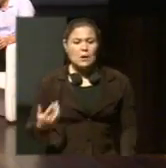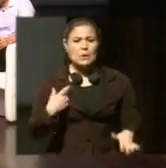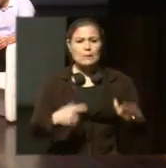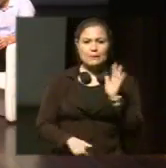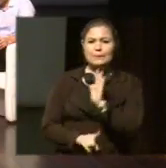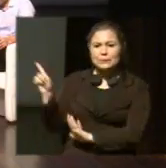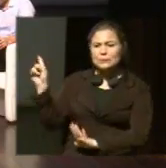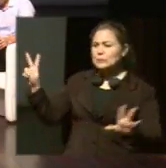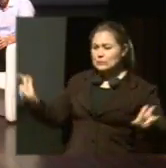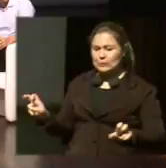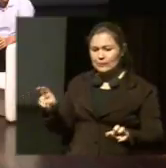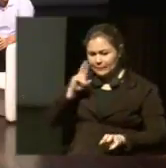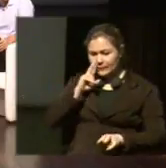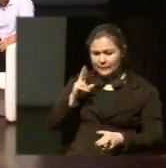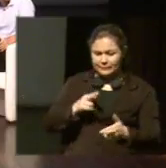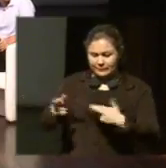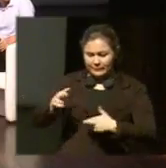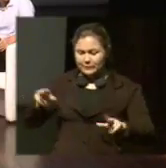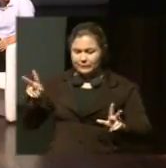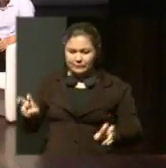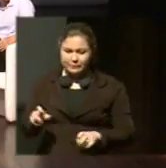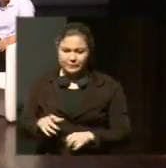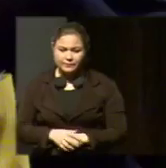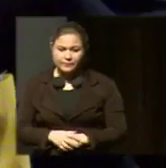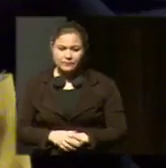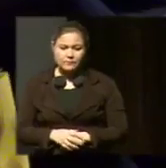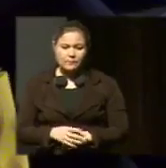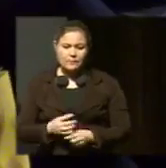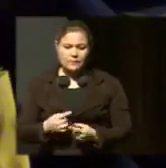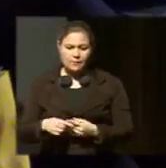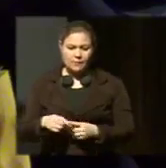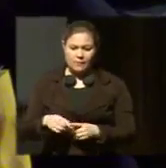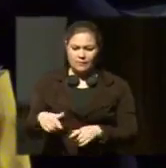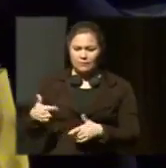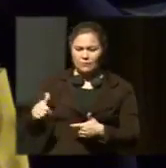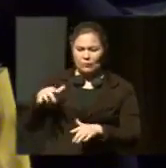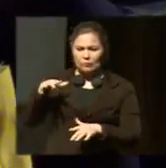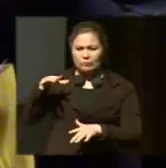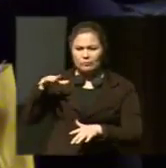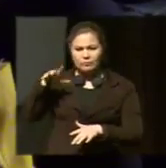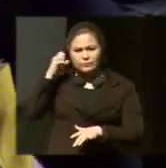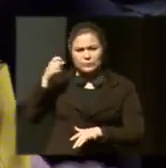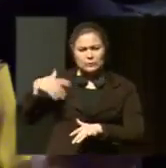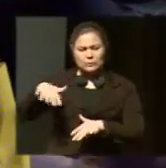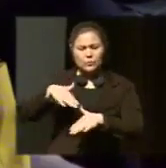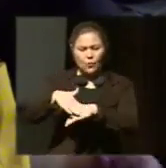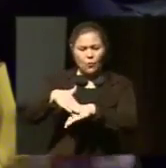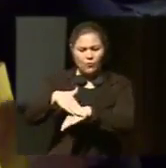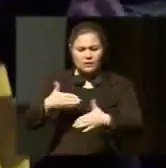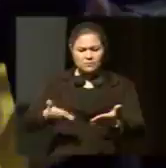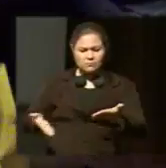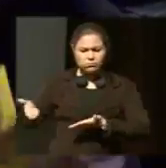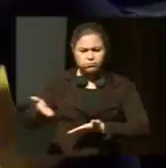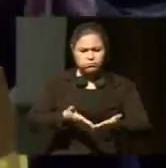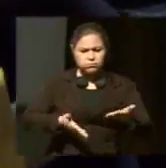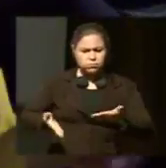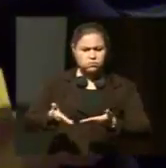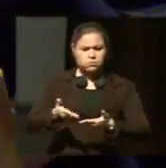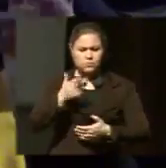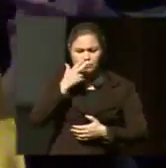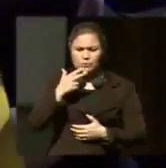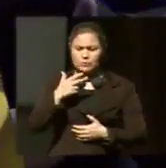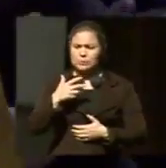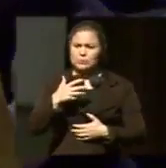essa questão do intergeracional, ouvindo eles conversarem, trazendo com uma frequência